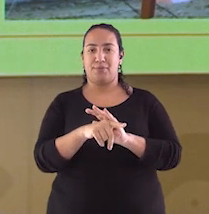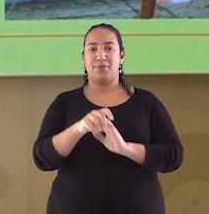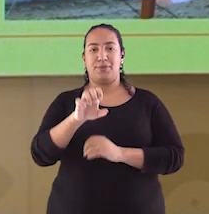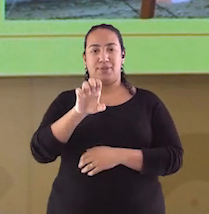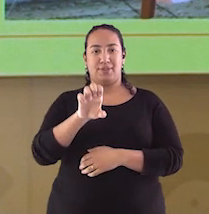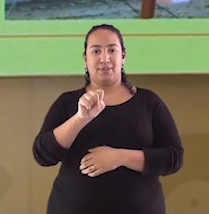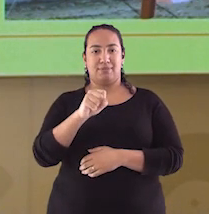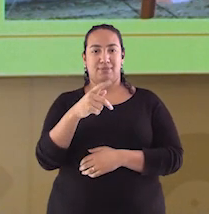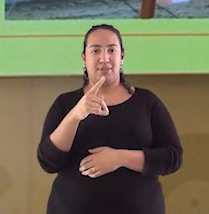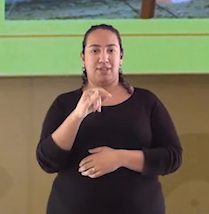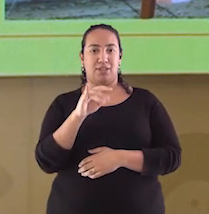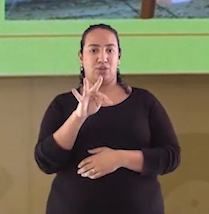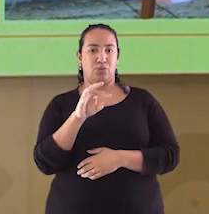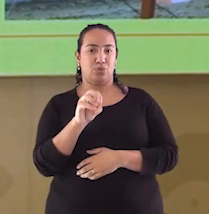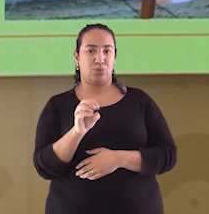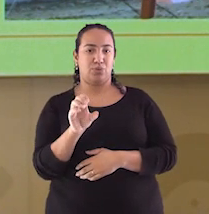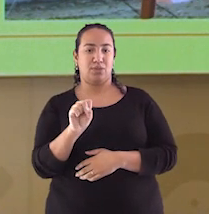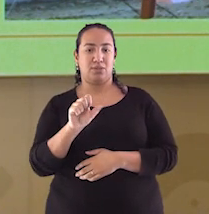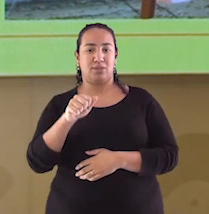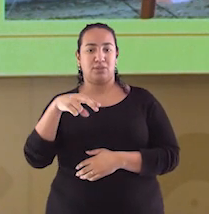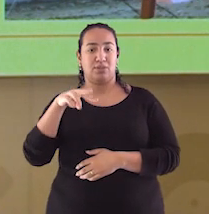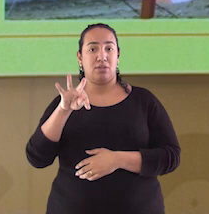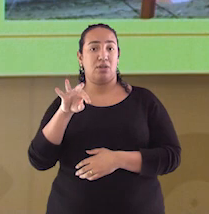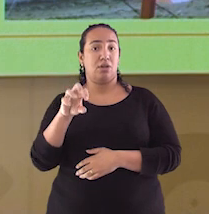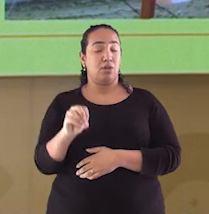em 23 de maio de